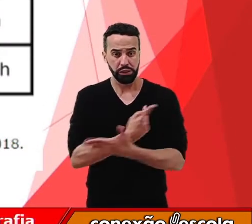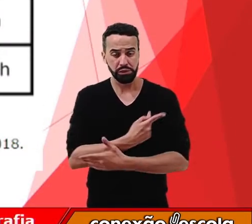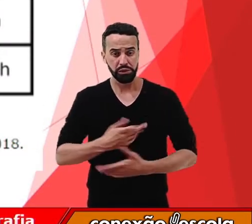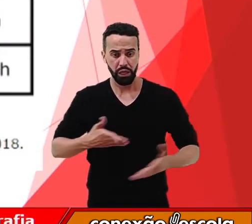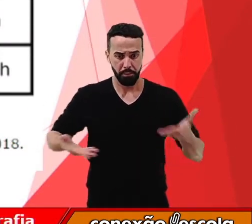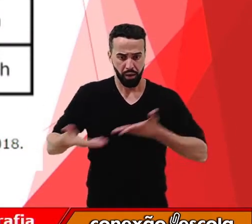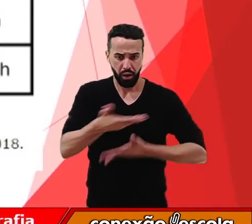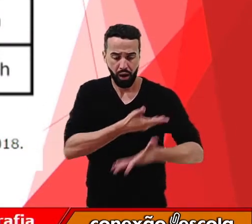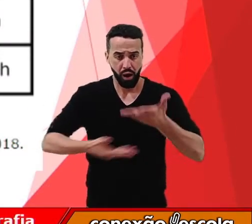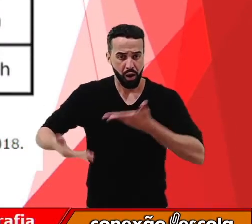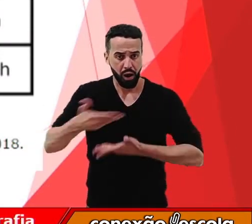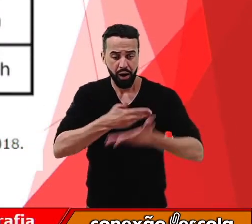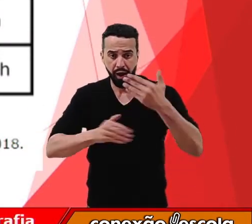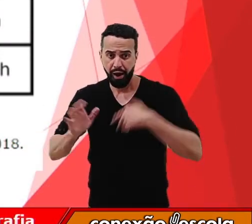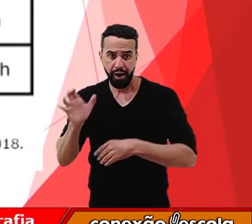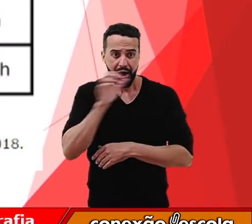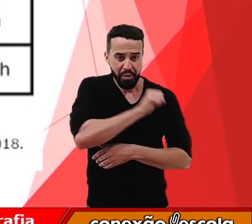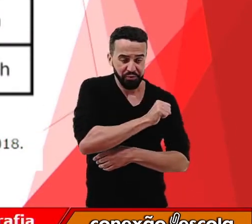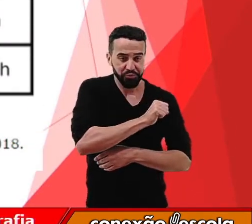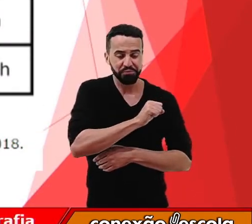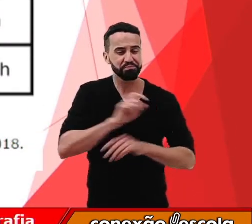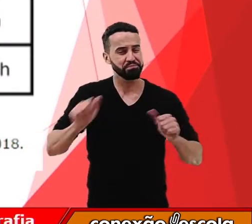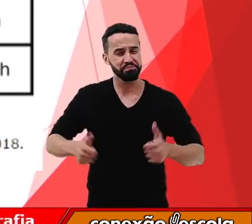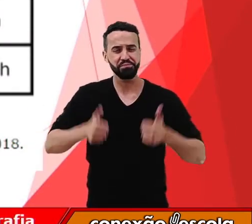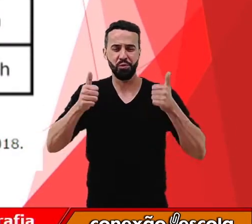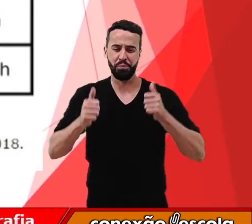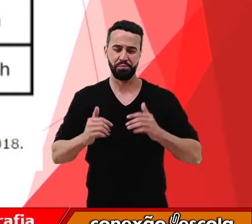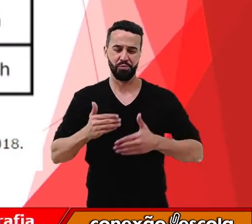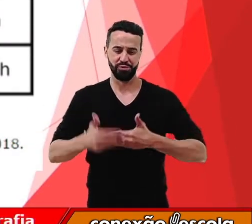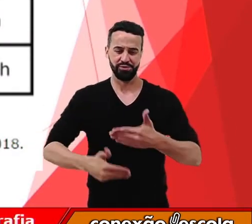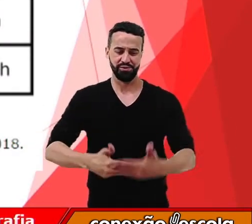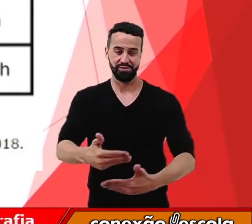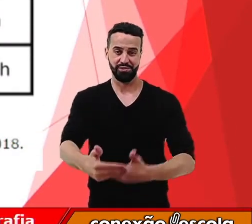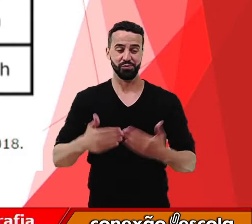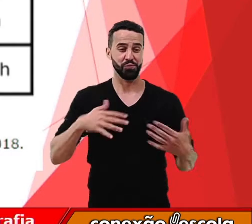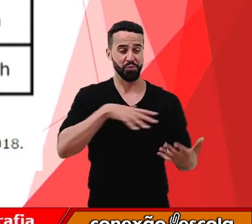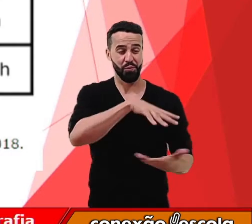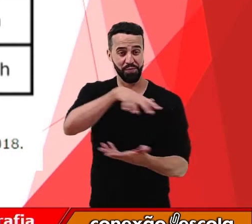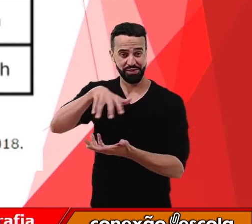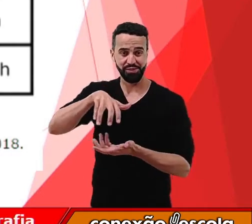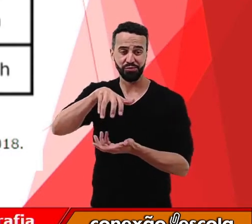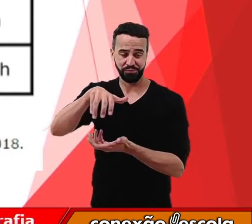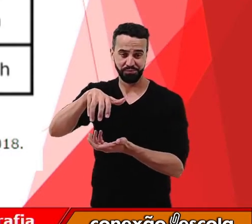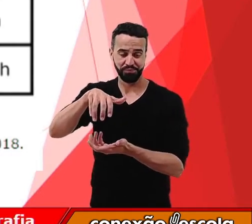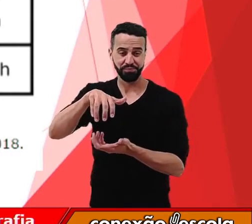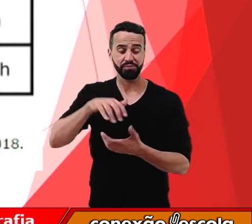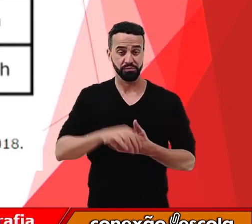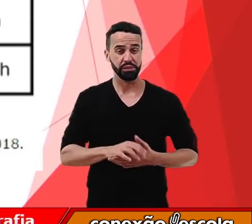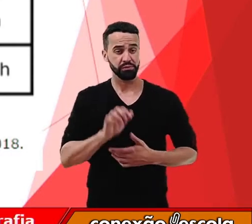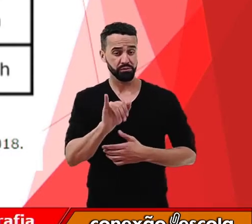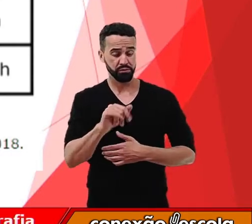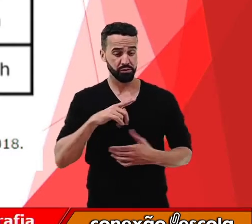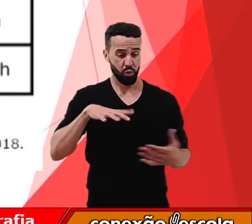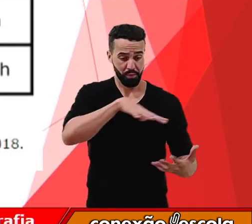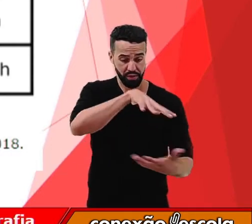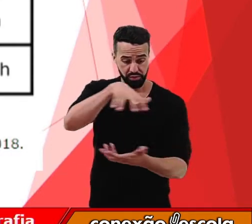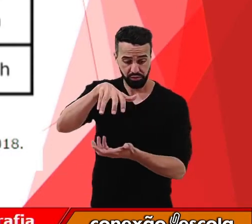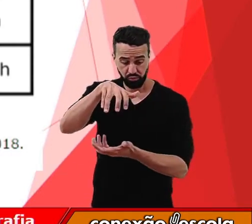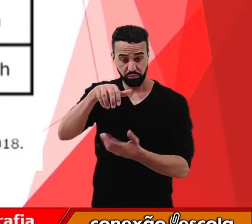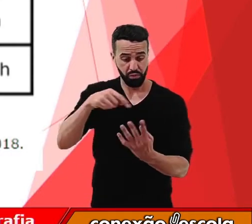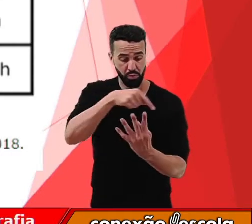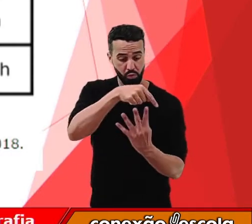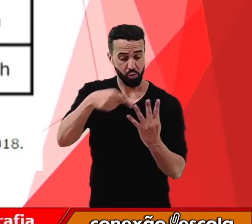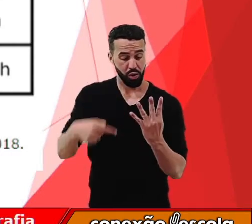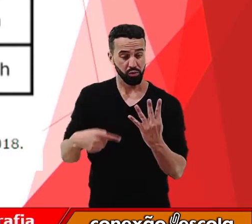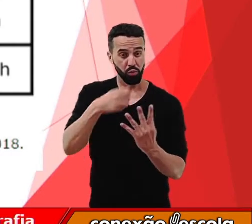fluxos, mais intenso é o processo de globalização. Se a gente considerar que a globalização está dividida em 4